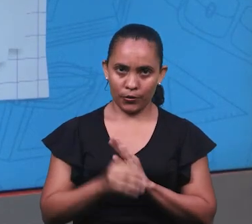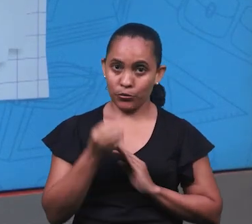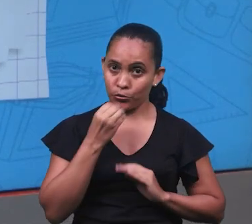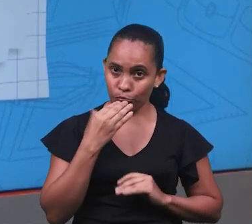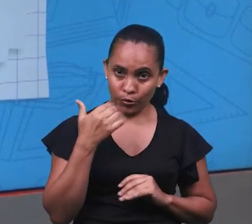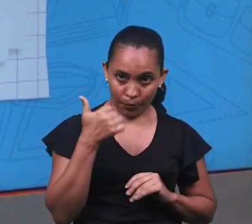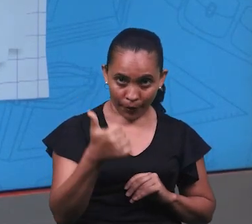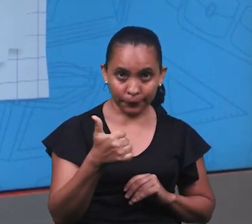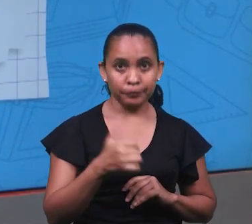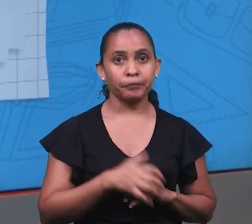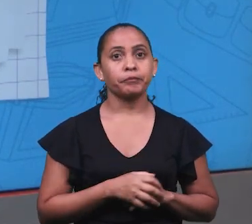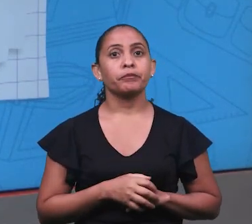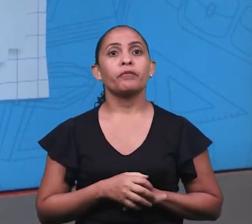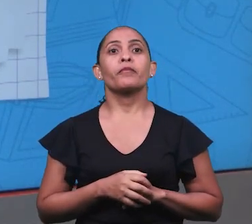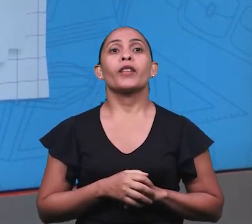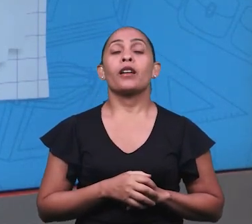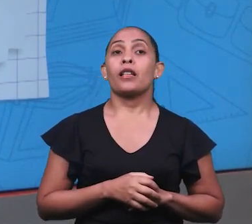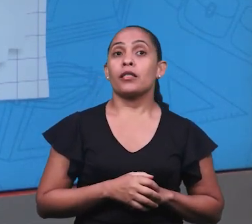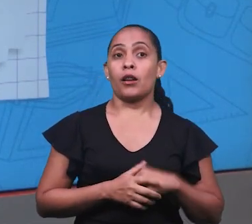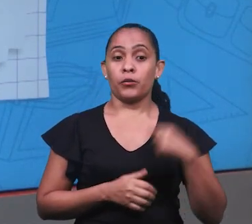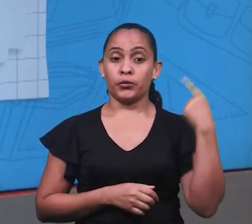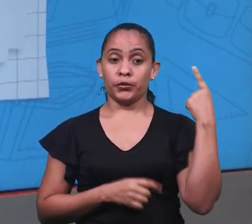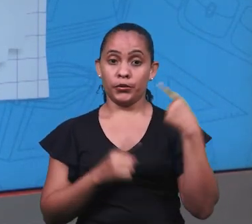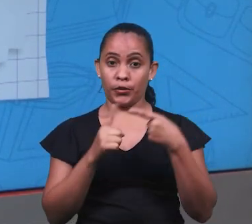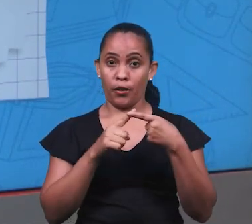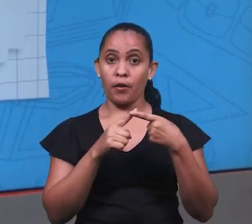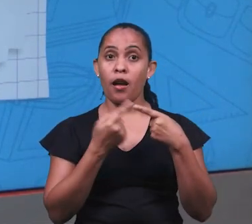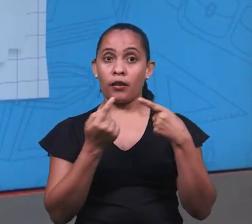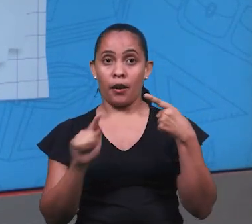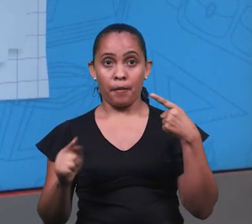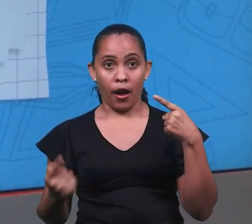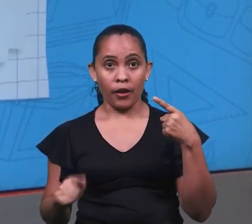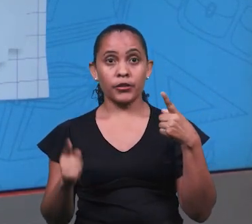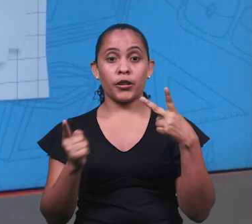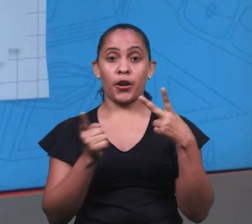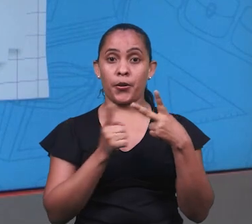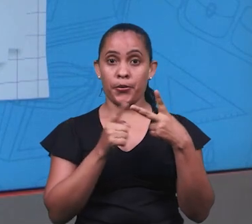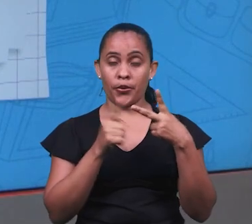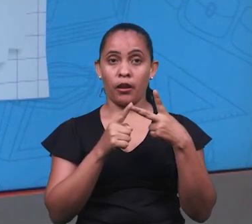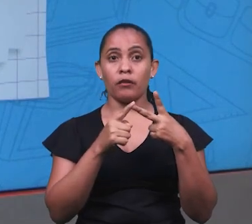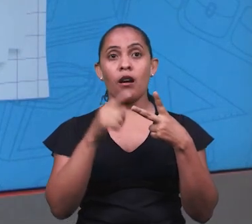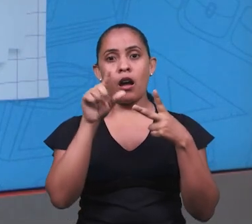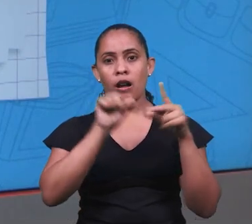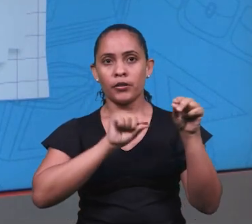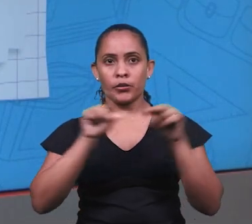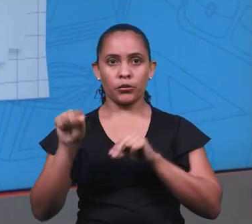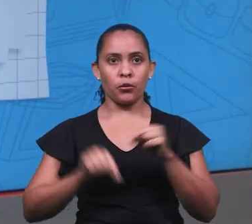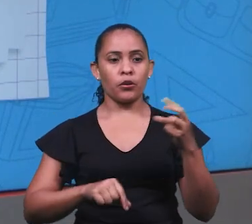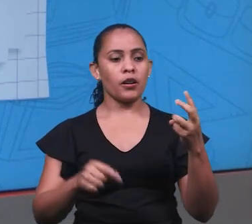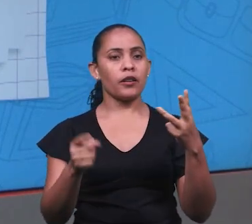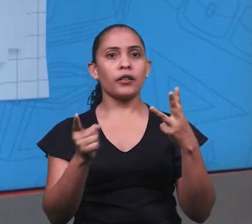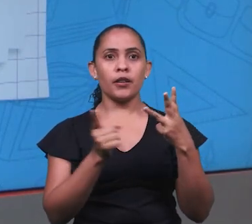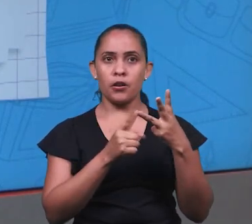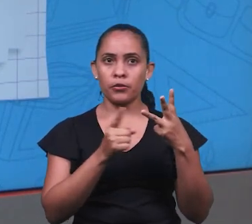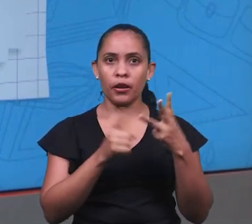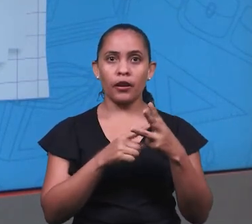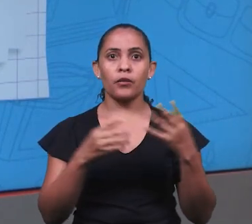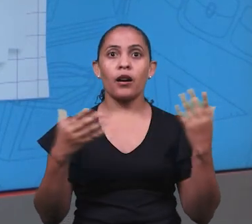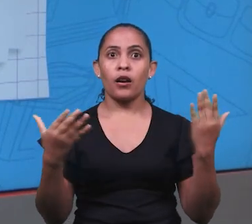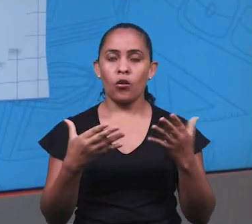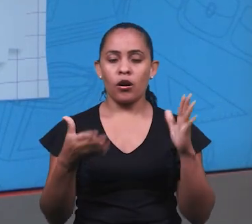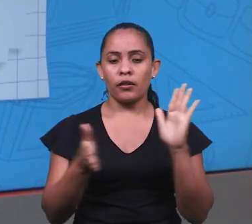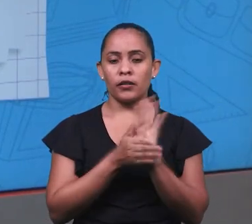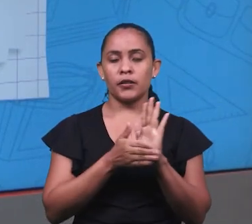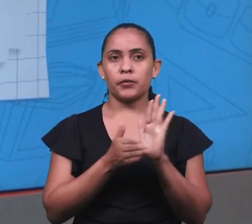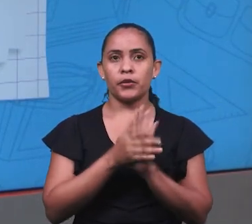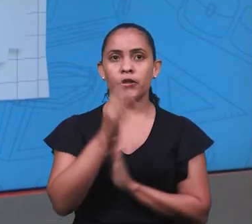agora? Então, eu tenho os aspectos gramaticais, eu tenho seleção de repertório, eu tenho domínio da estrutura e eu tenho agora esse